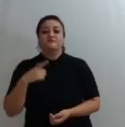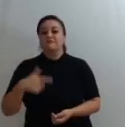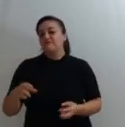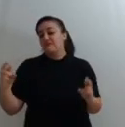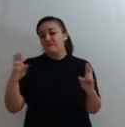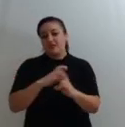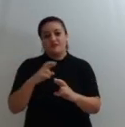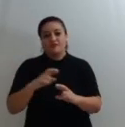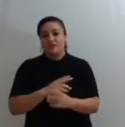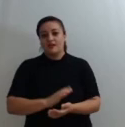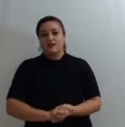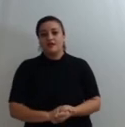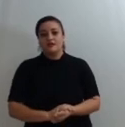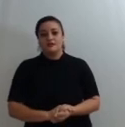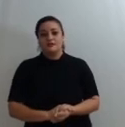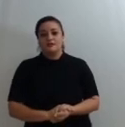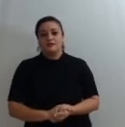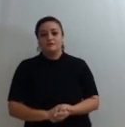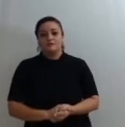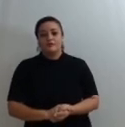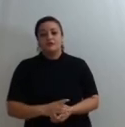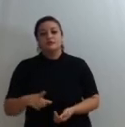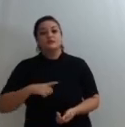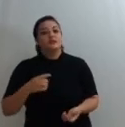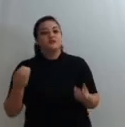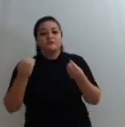à existência de prejuízo. O